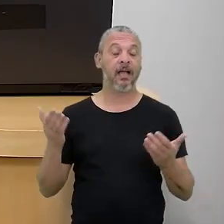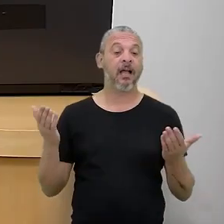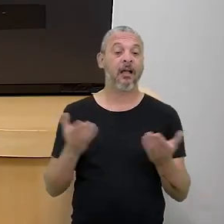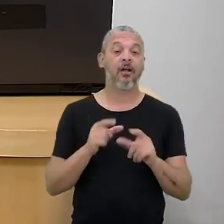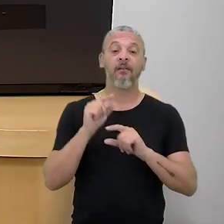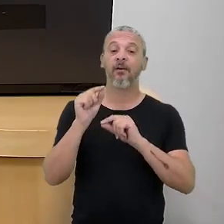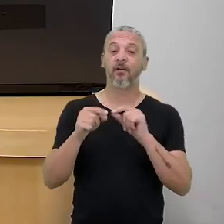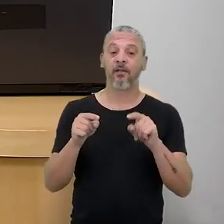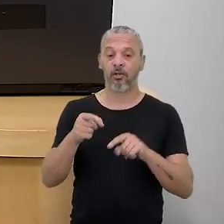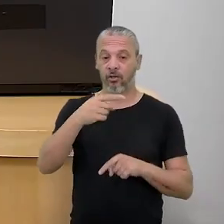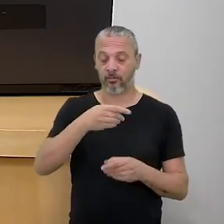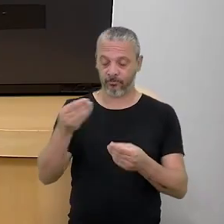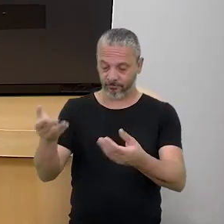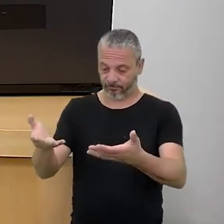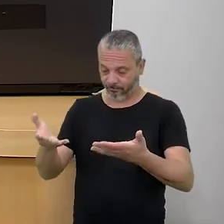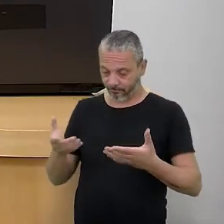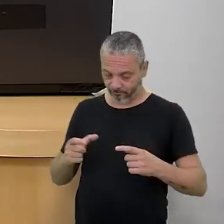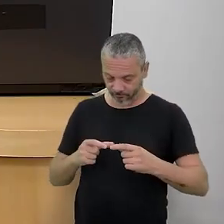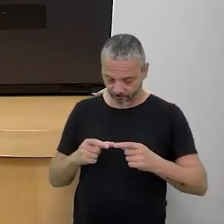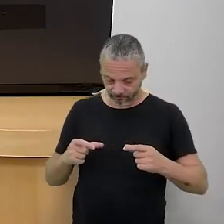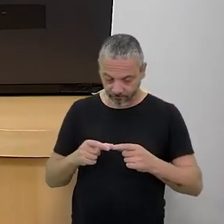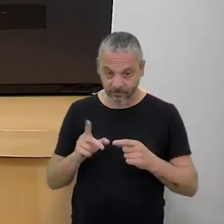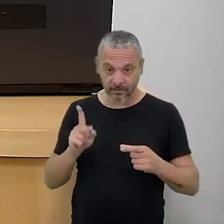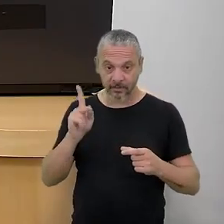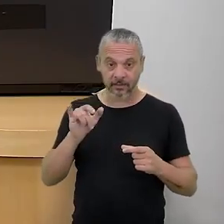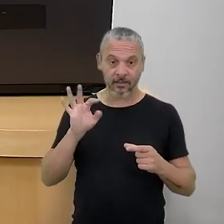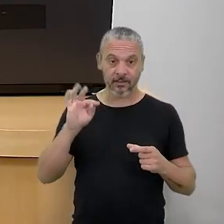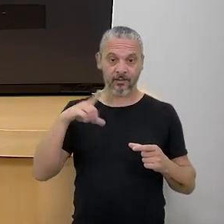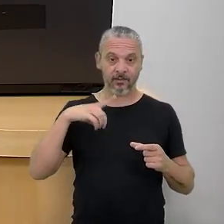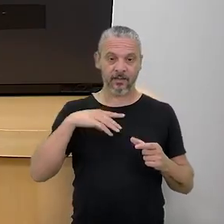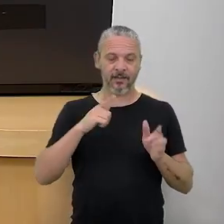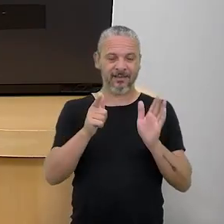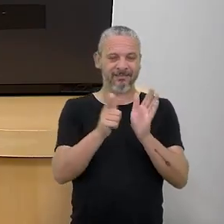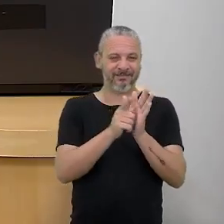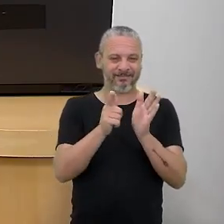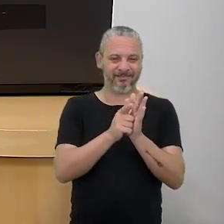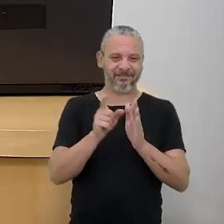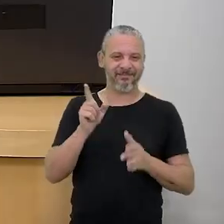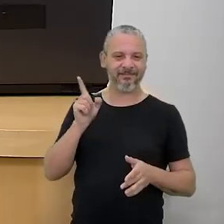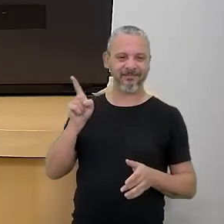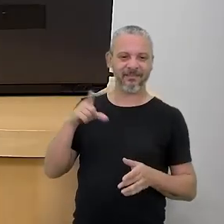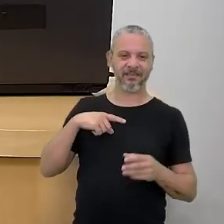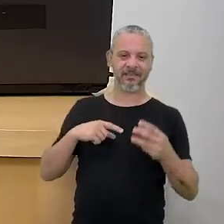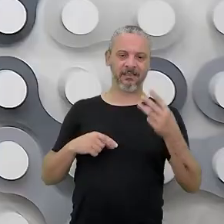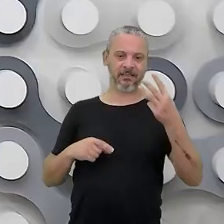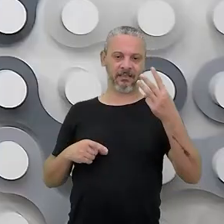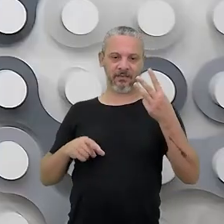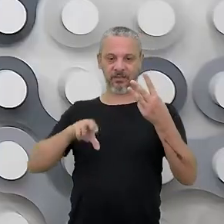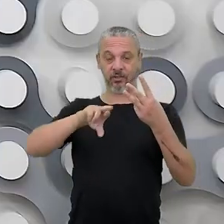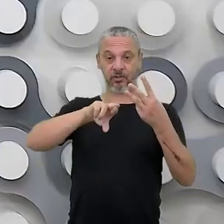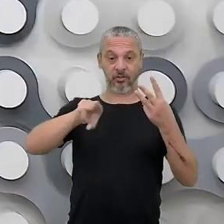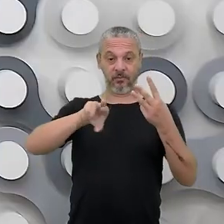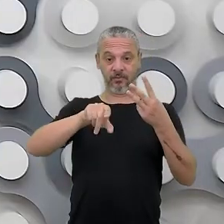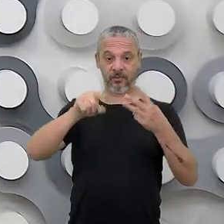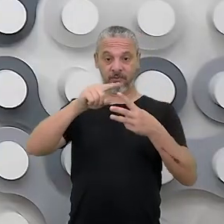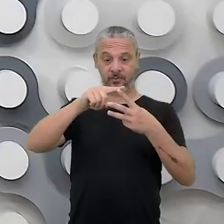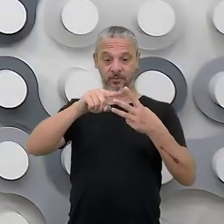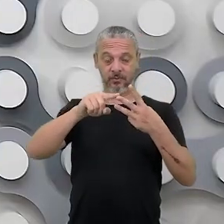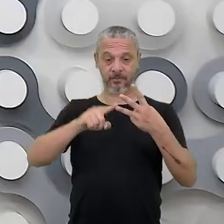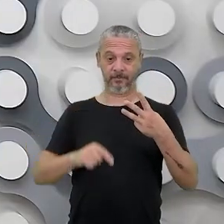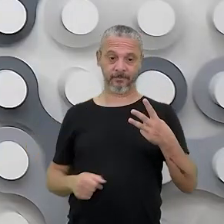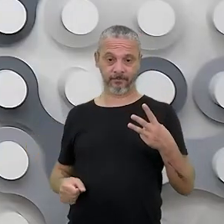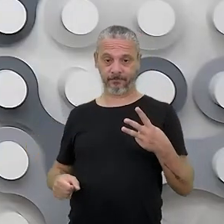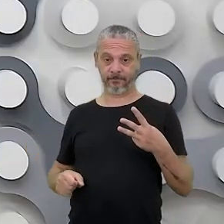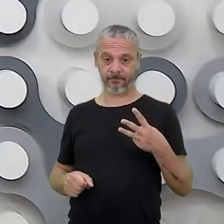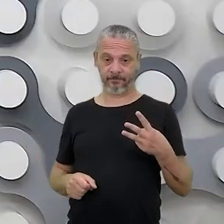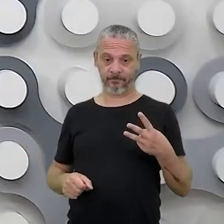certo? Quando nós recebemos o kit do servomotor, vem um pacotinho desse daqui com 3 diferentes pás. Nós